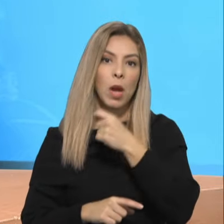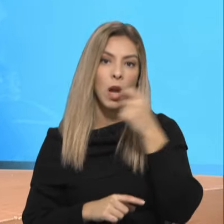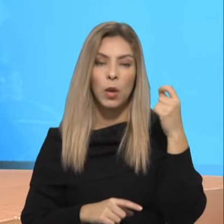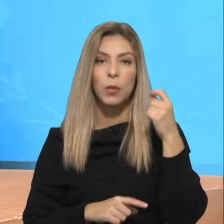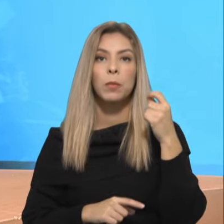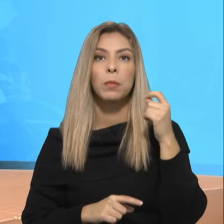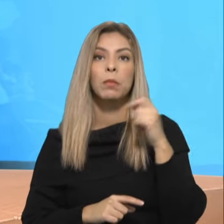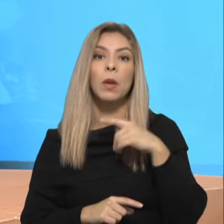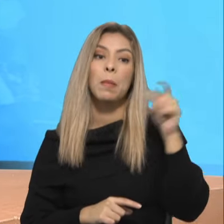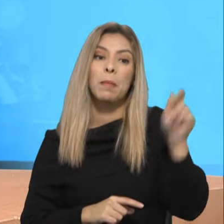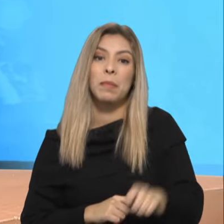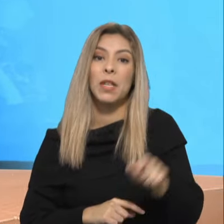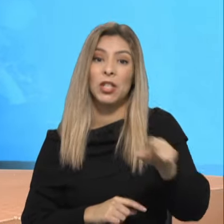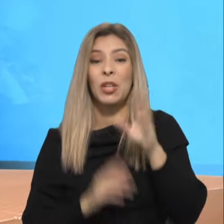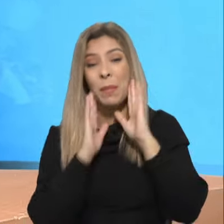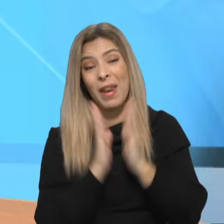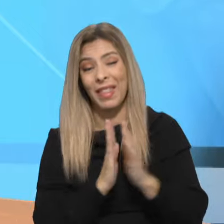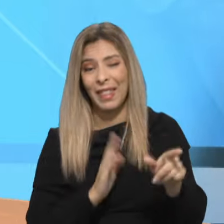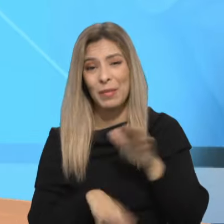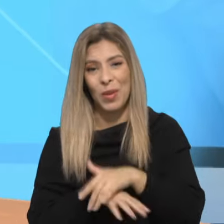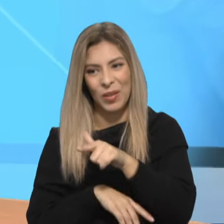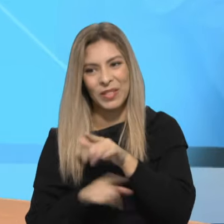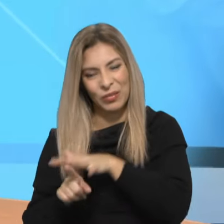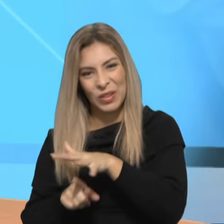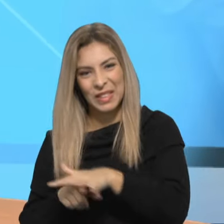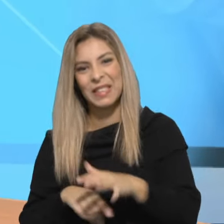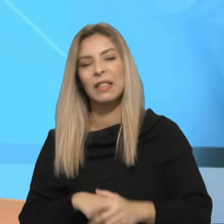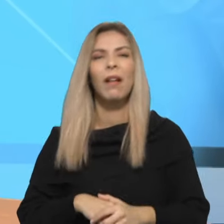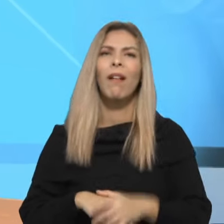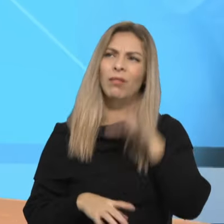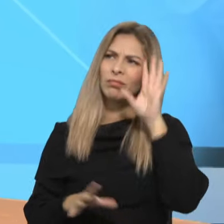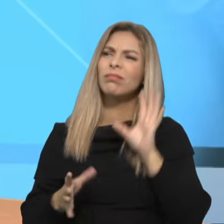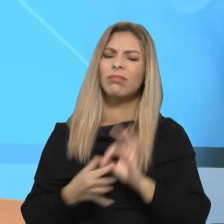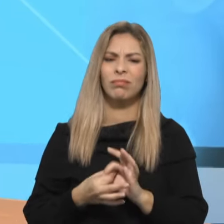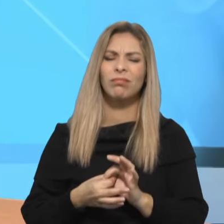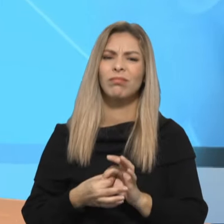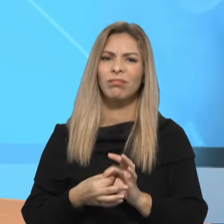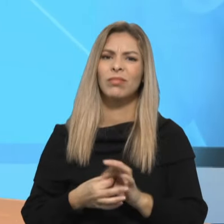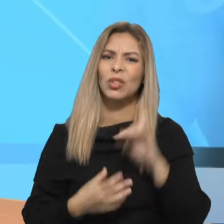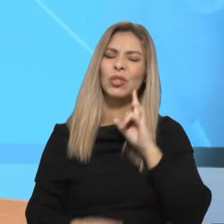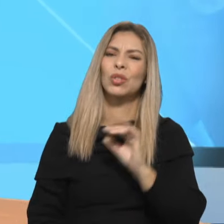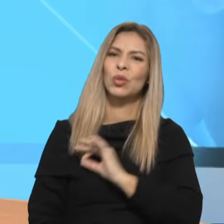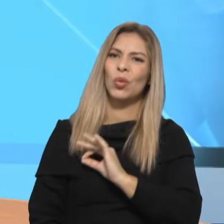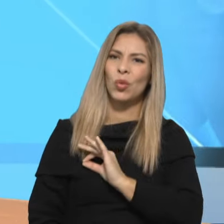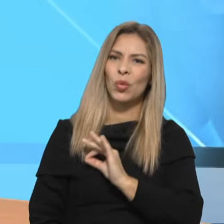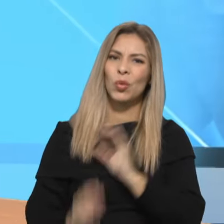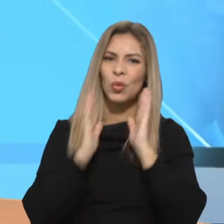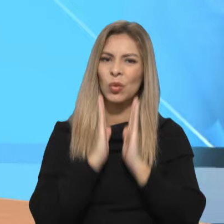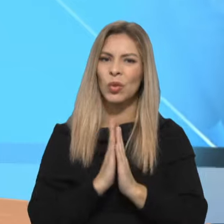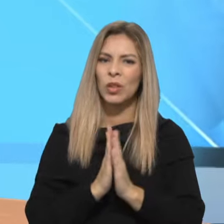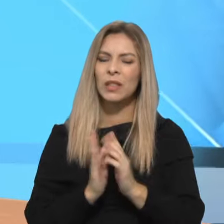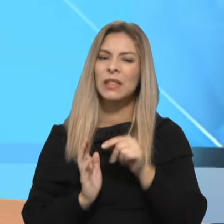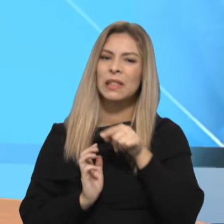Porquê? Por causa disto. De facto, uma ligação a esta maternidade de Nossa Senhora que de alguma forma se espelha